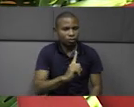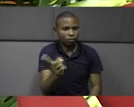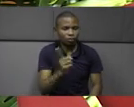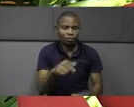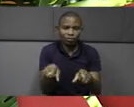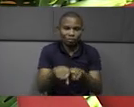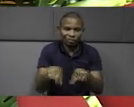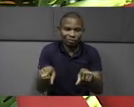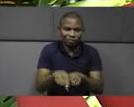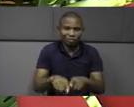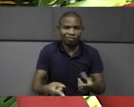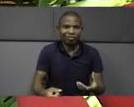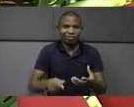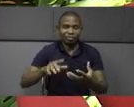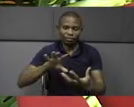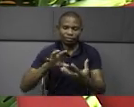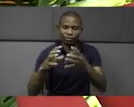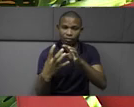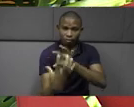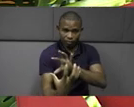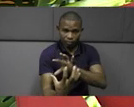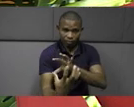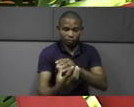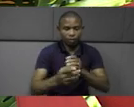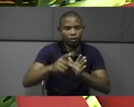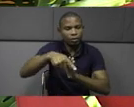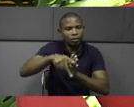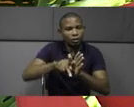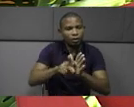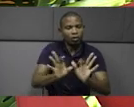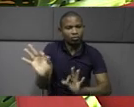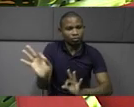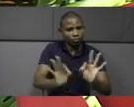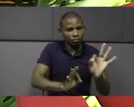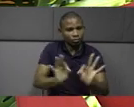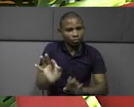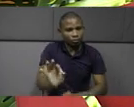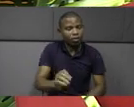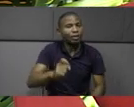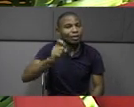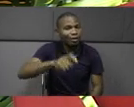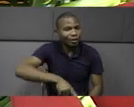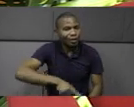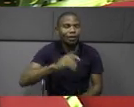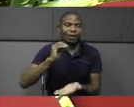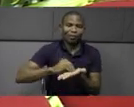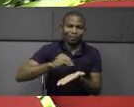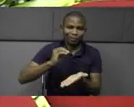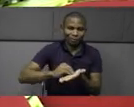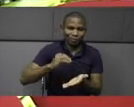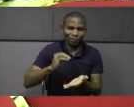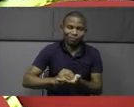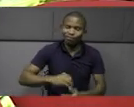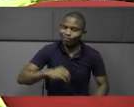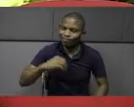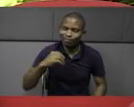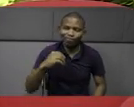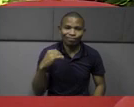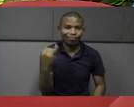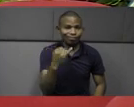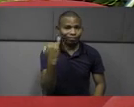do projeto quanto do planejamento foram ausências é cruciais para a gente ter o